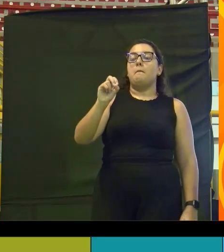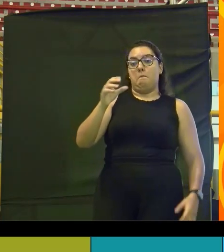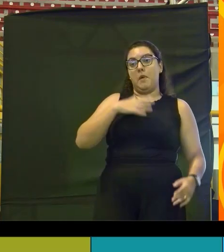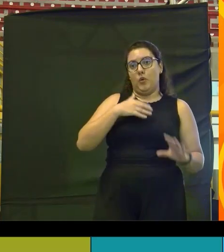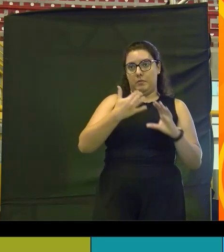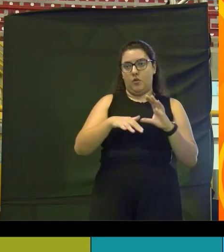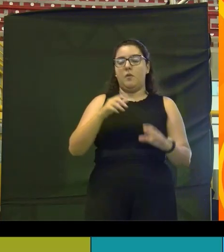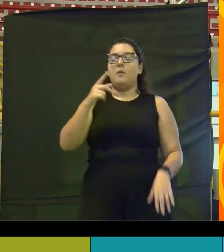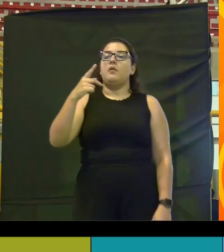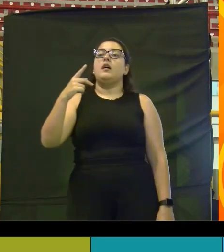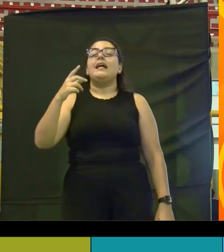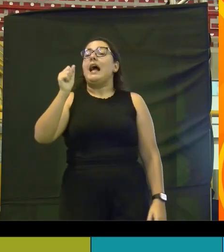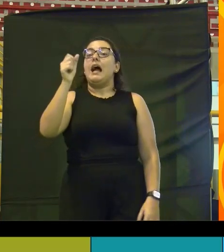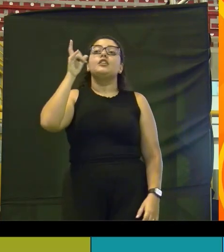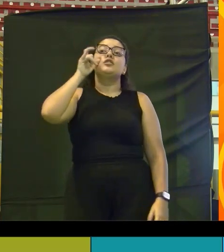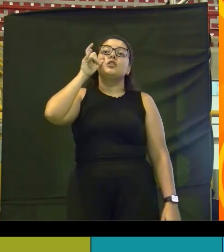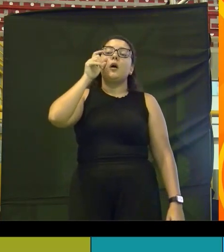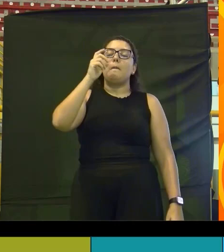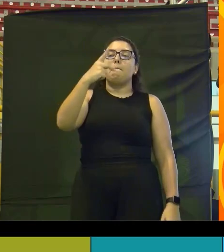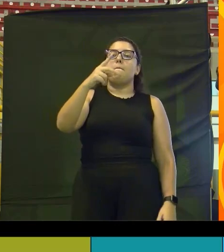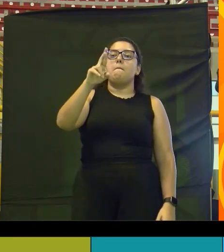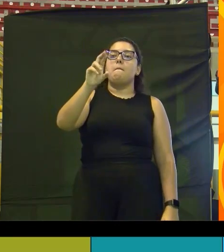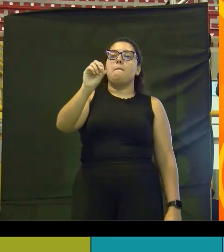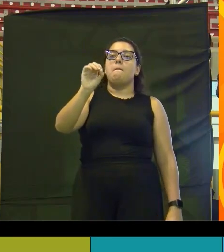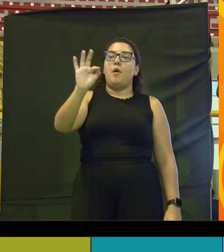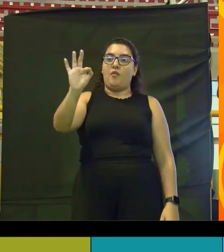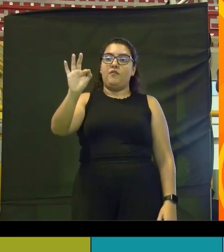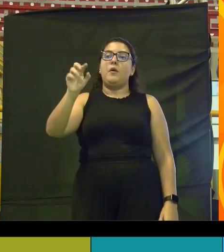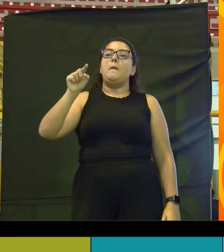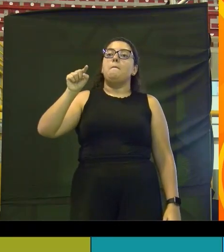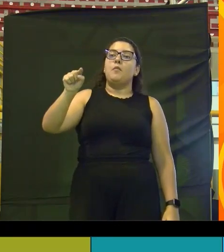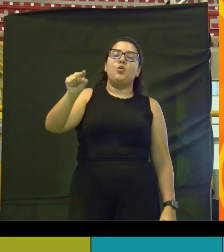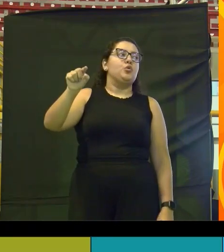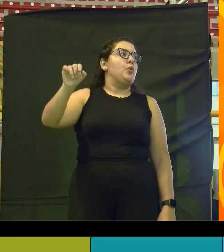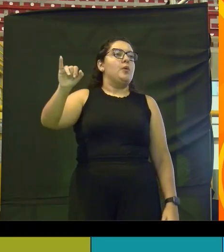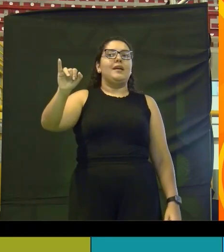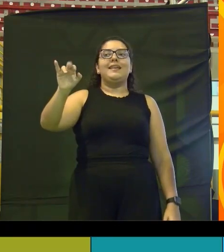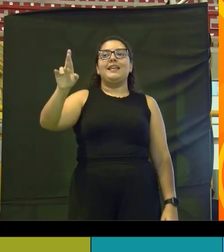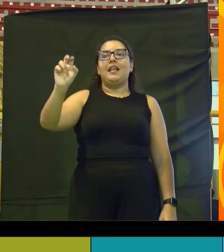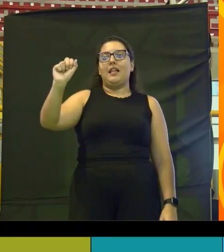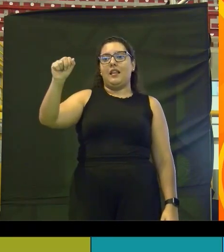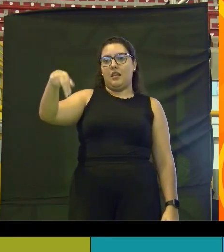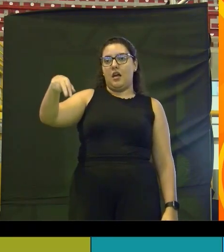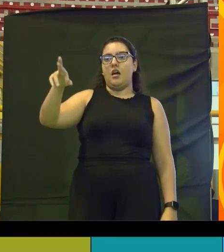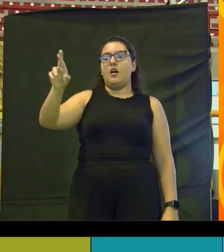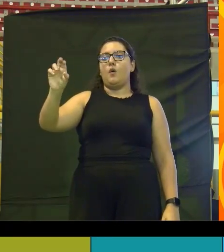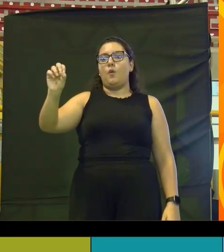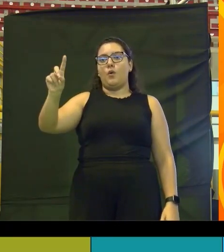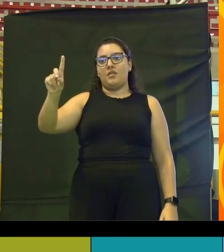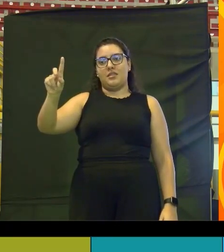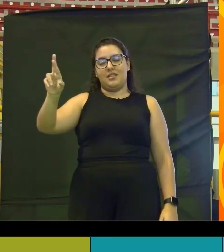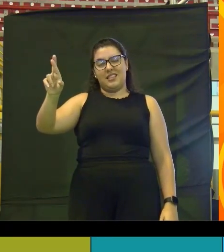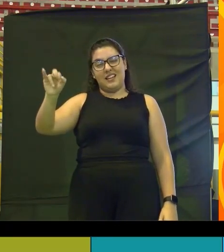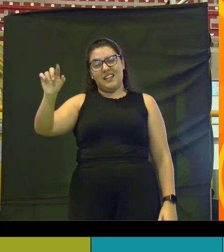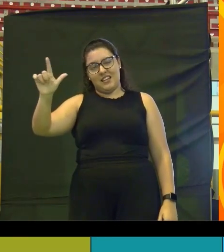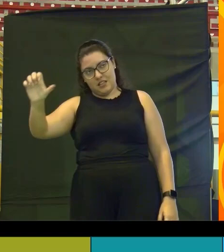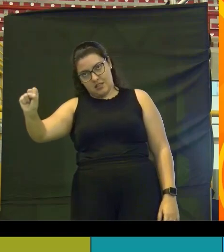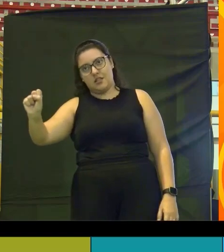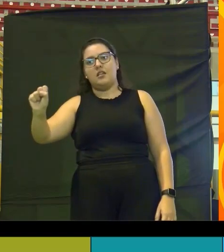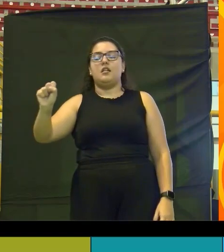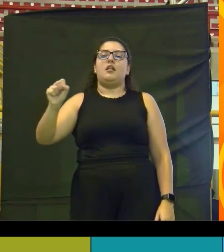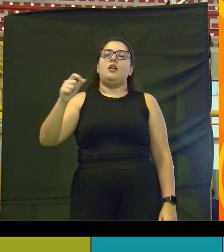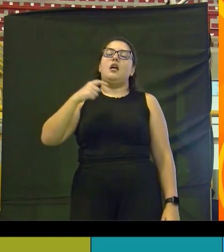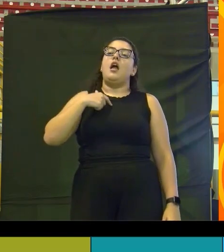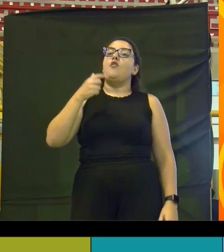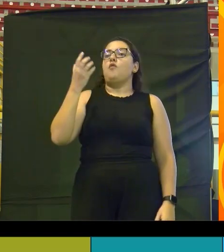prof.ilan.rodrigues. Eu vou colocar ele à disposição lá no Instagram. Chegar em casa eu faço isso, certo? E